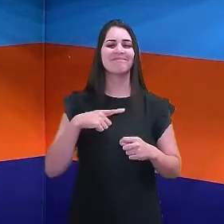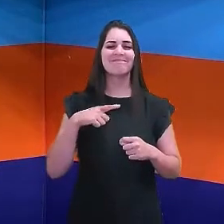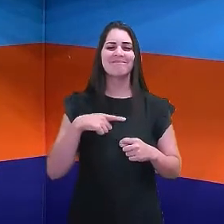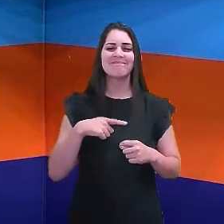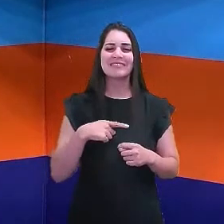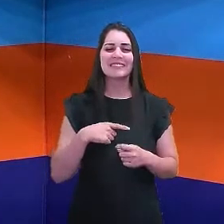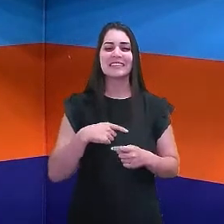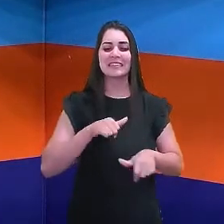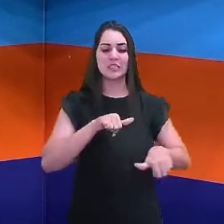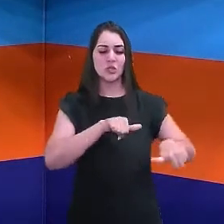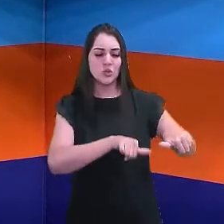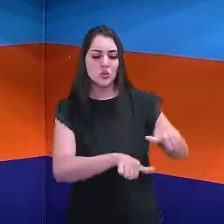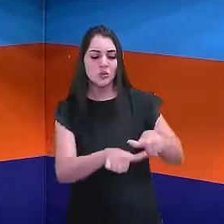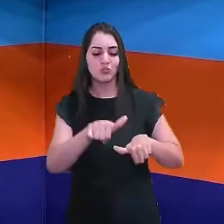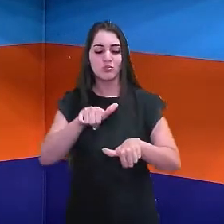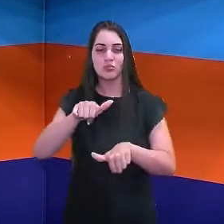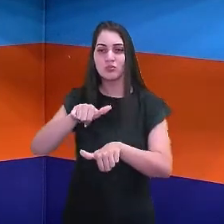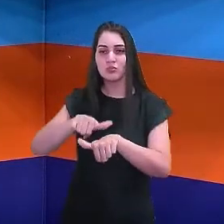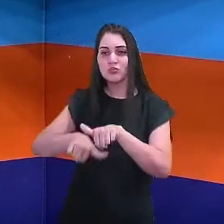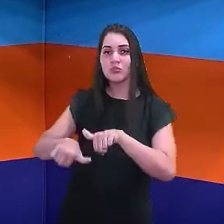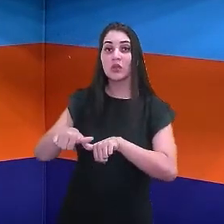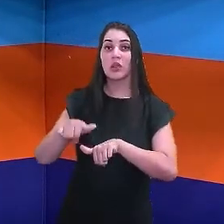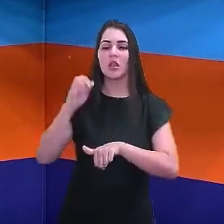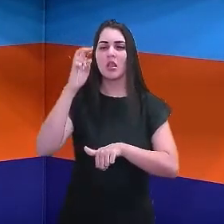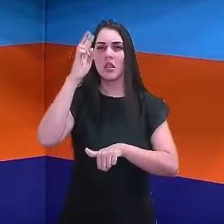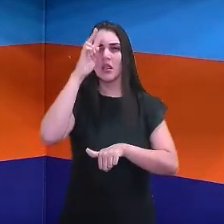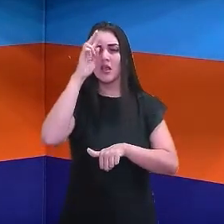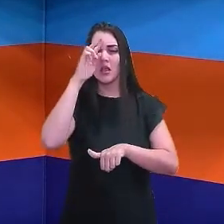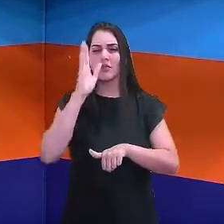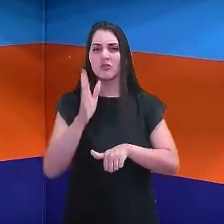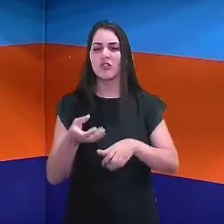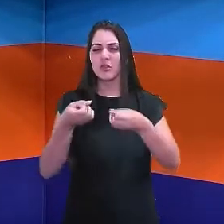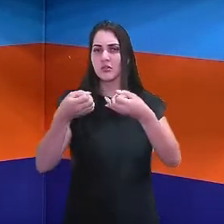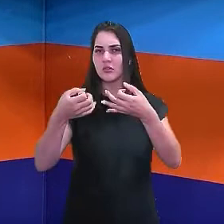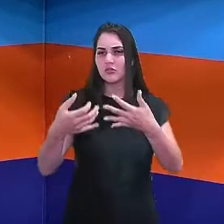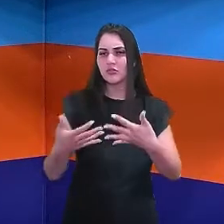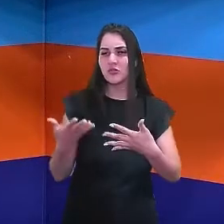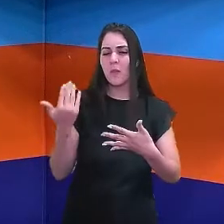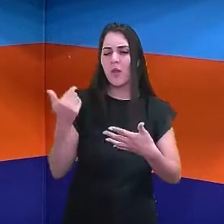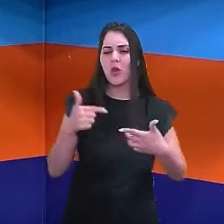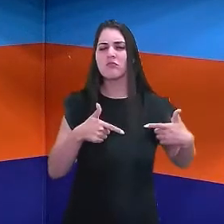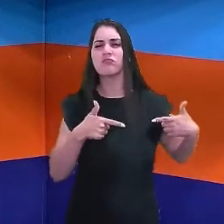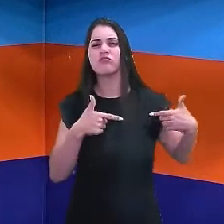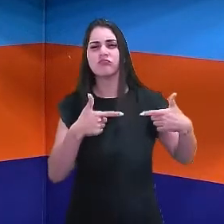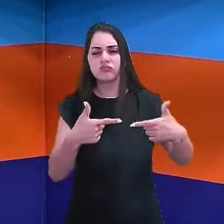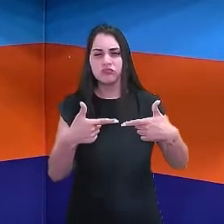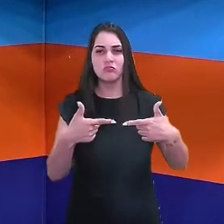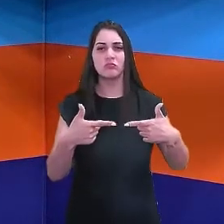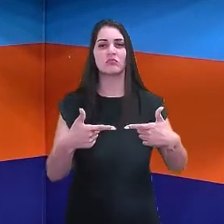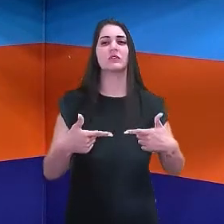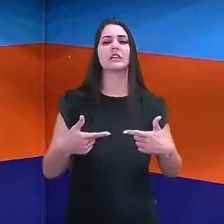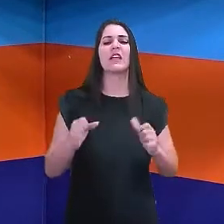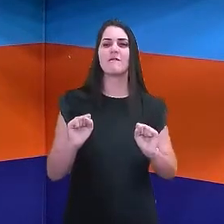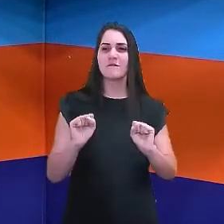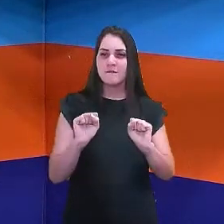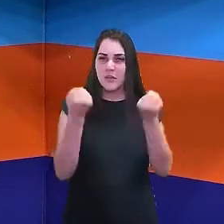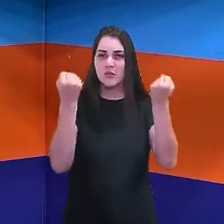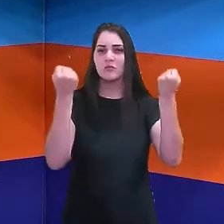por mudanças. Lembram que a gente falou sobre revoluções que teve,